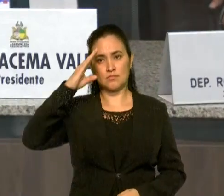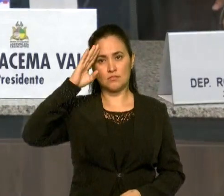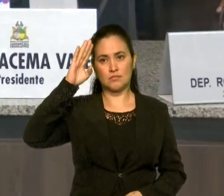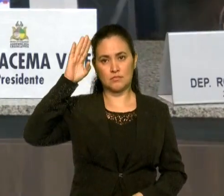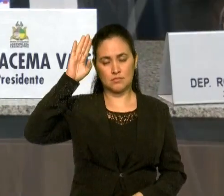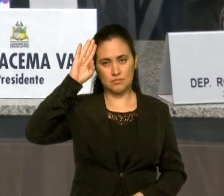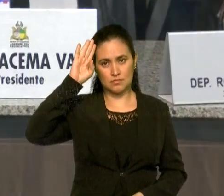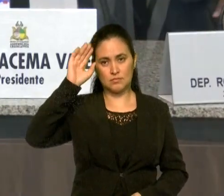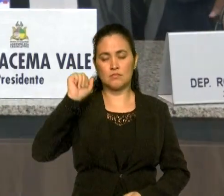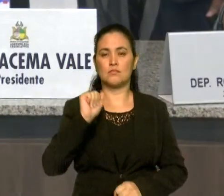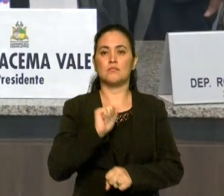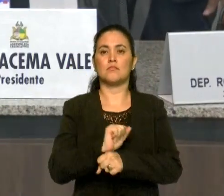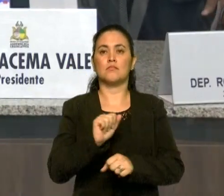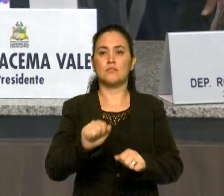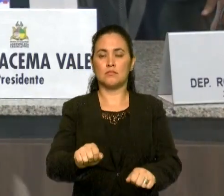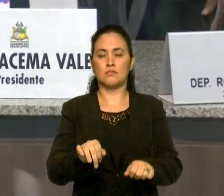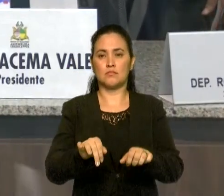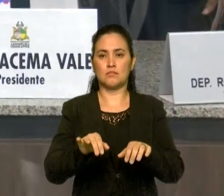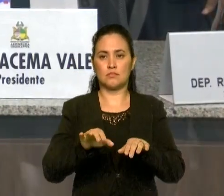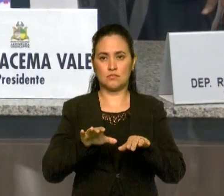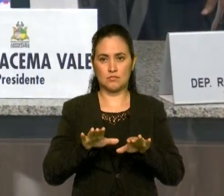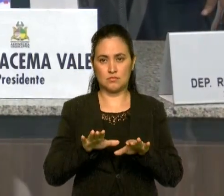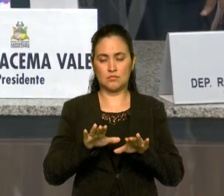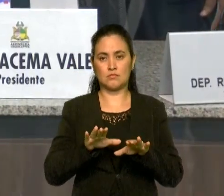vamos suspender a sessão